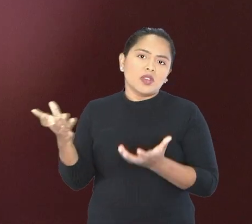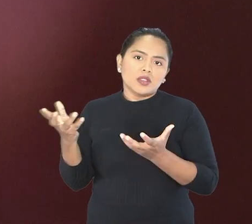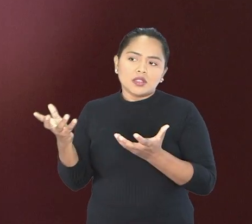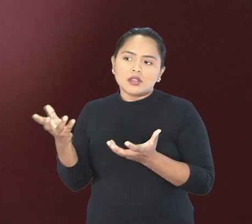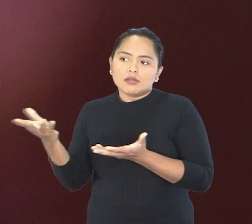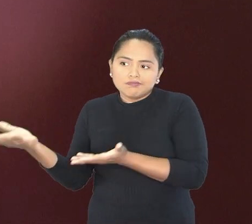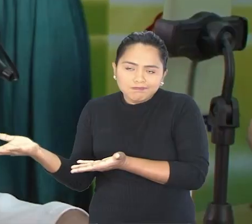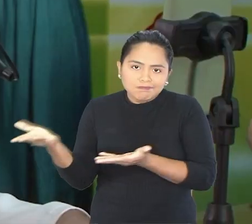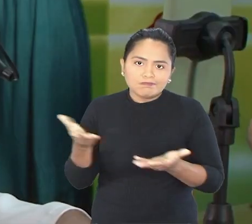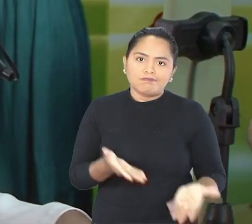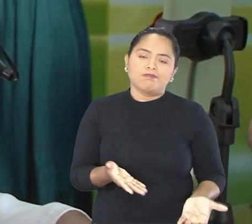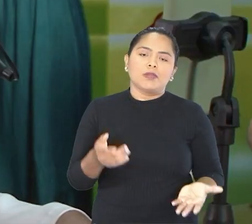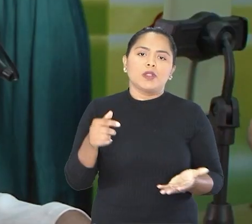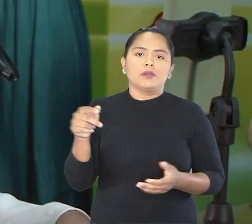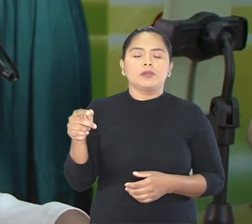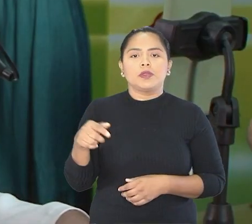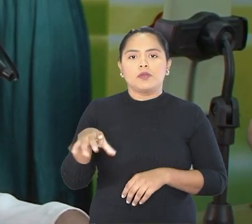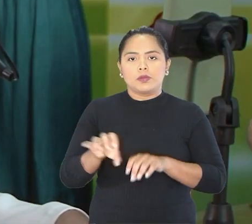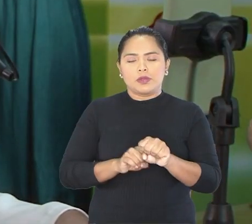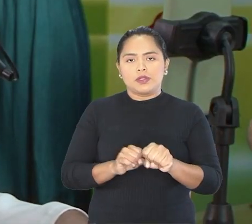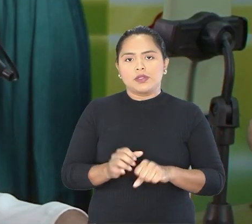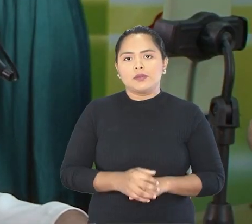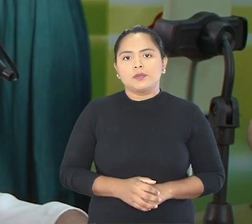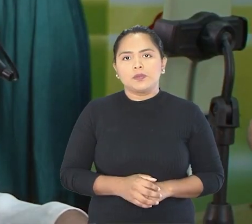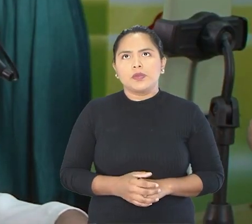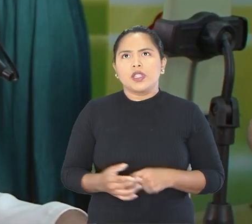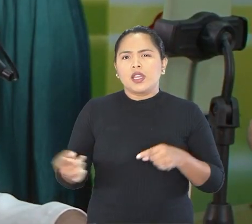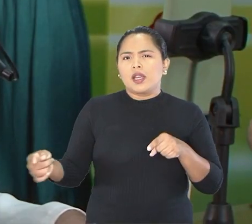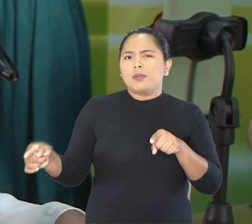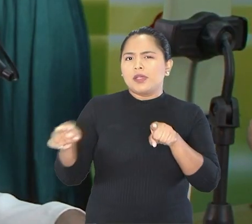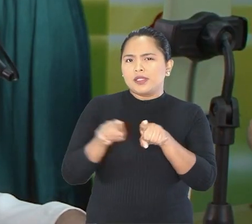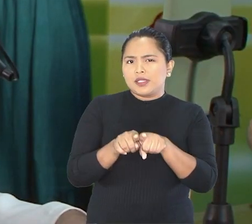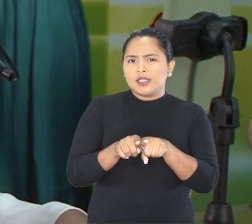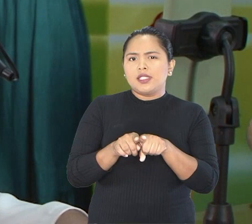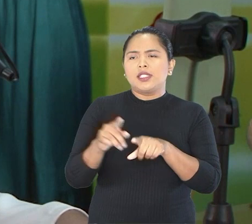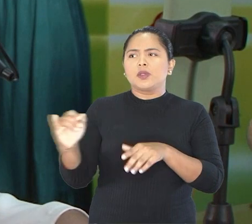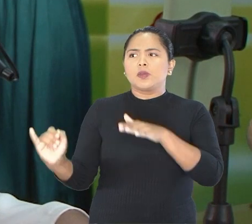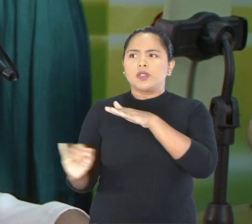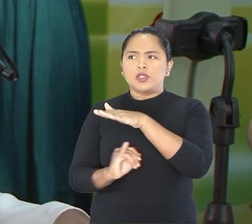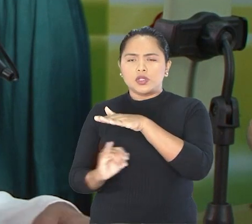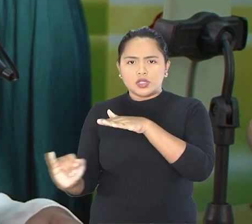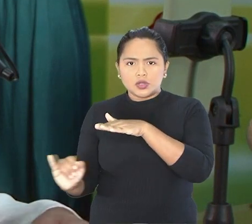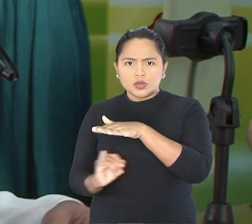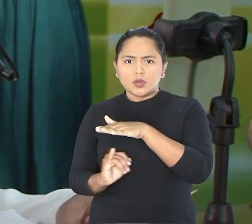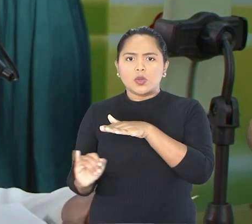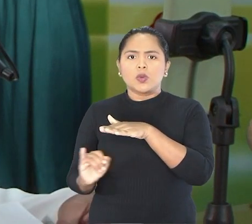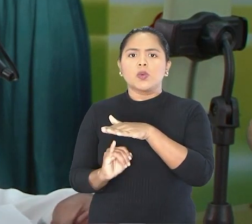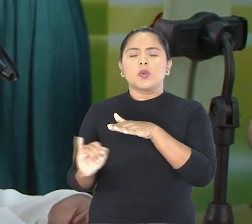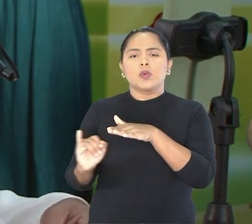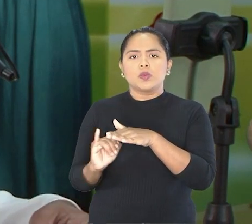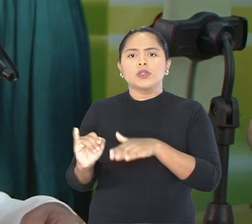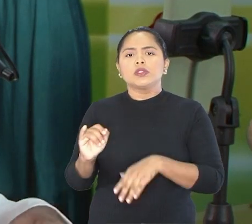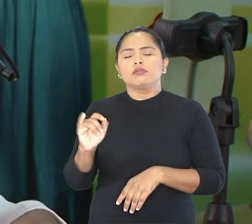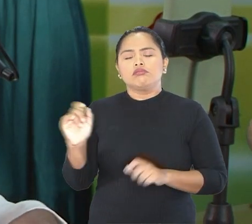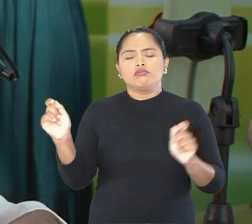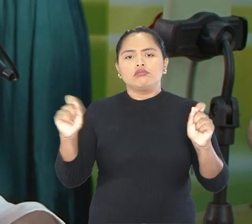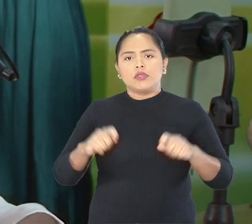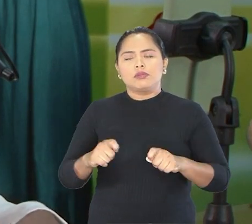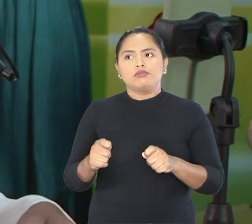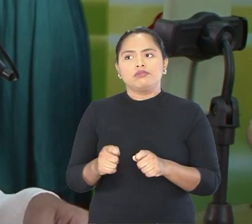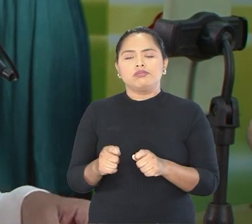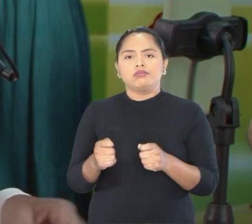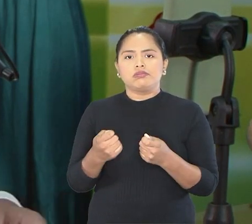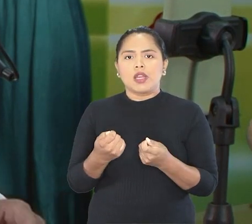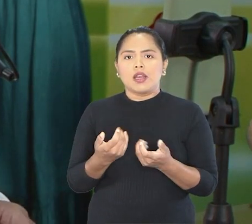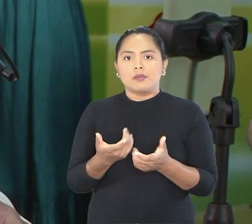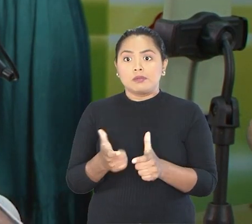as capacitações conosco. Ah, e essa parceria com instrutores, pessoas de outras instituições, também amplia o leque, né, de cursos ofertados